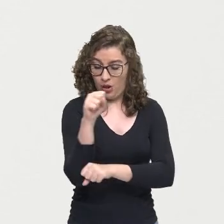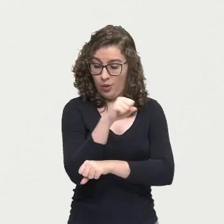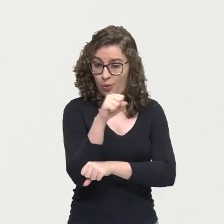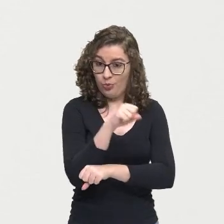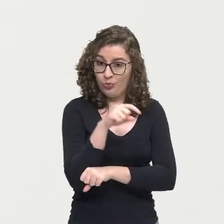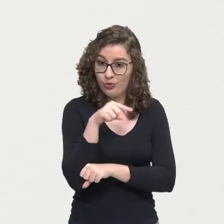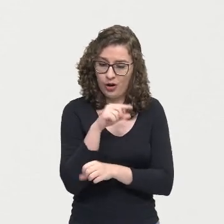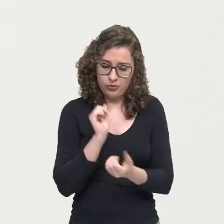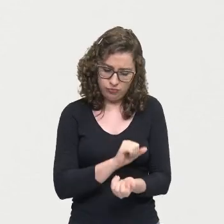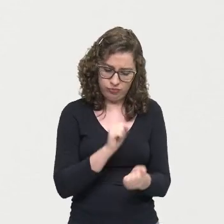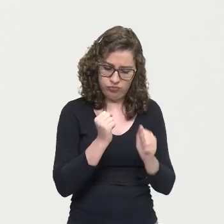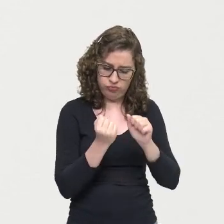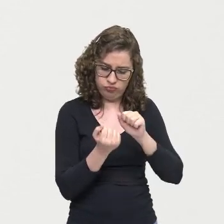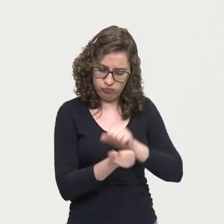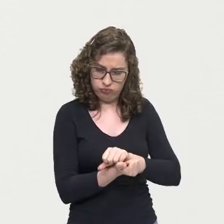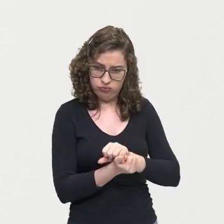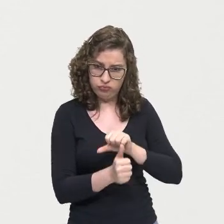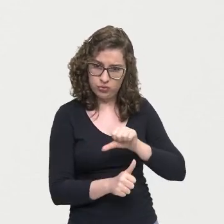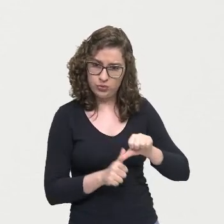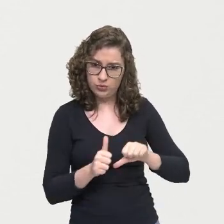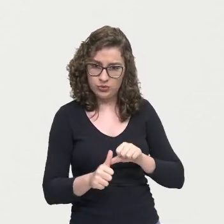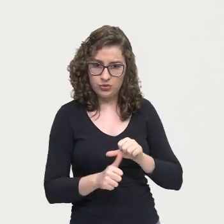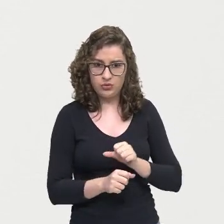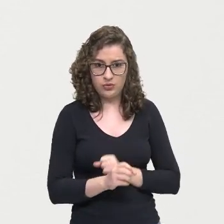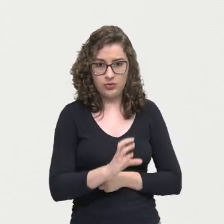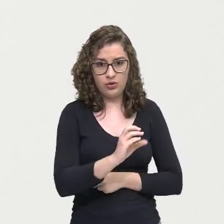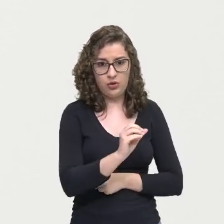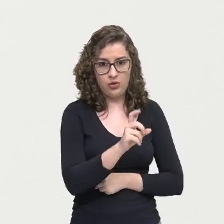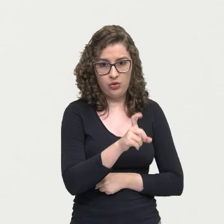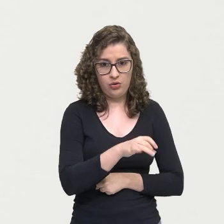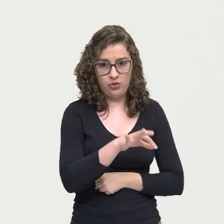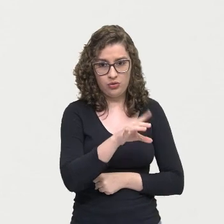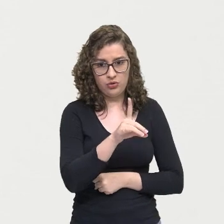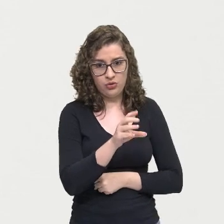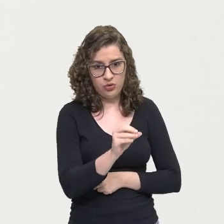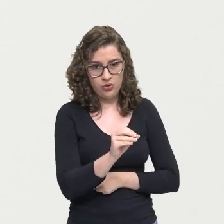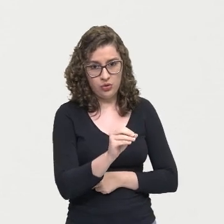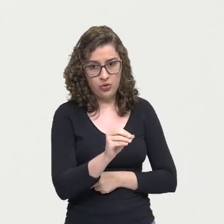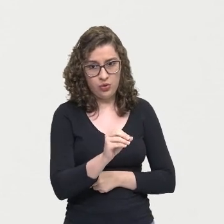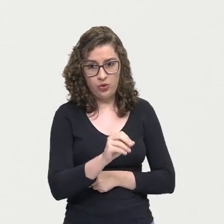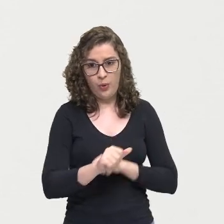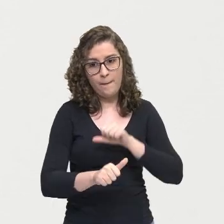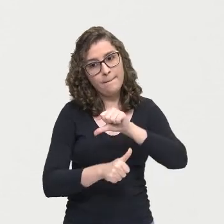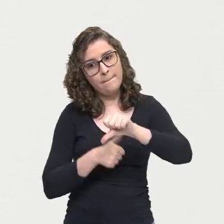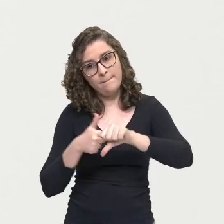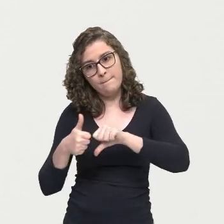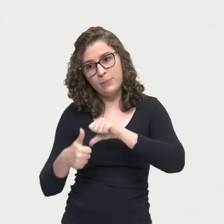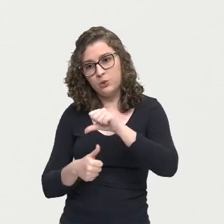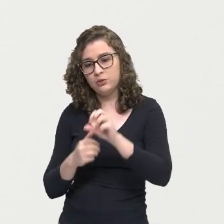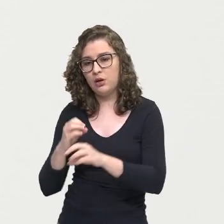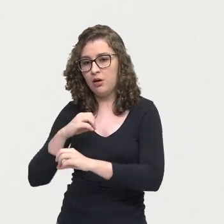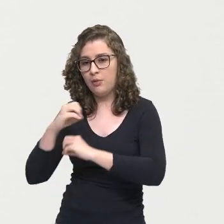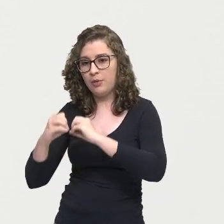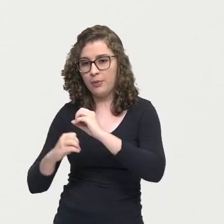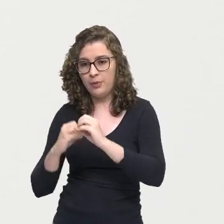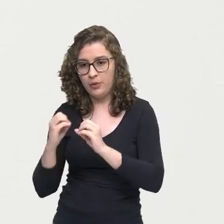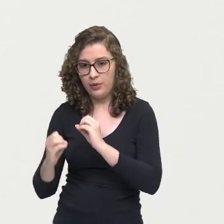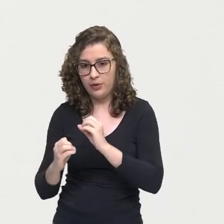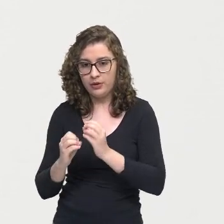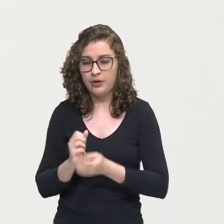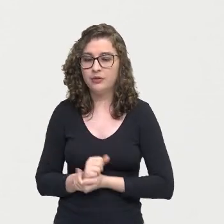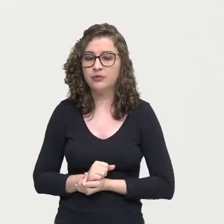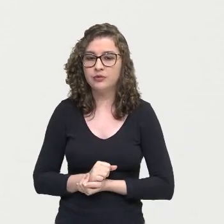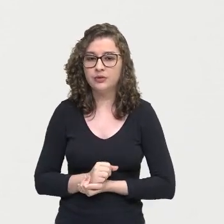esses conversores transformam óxido de nitrogênio em moléculas menos danosas, como é o caso